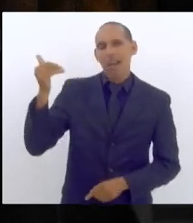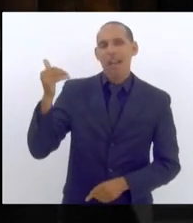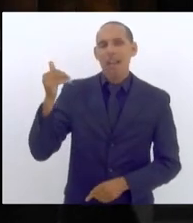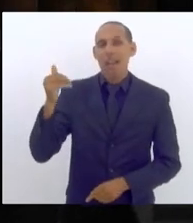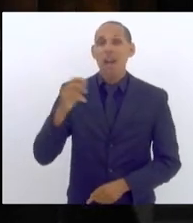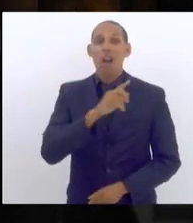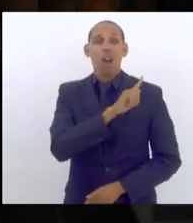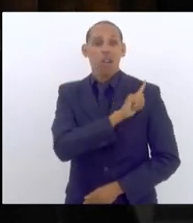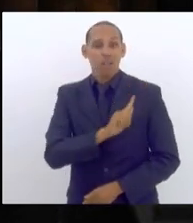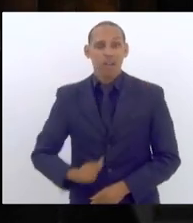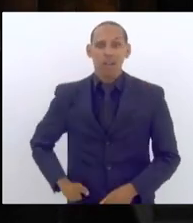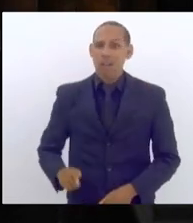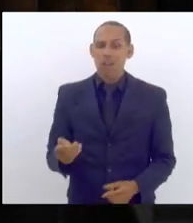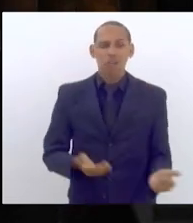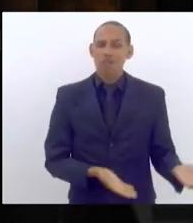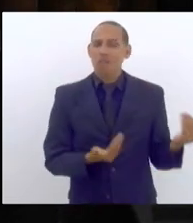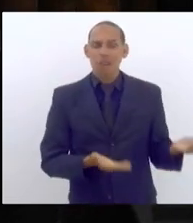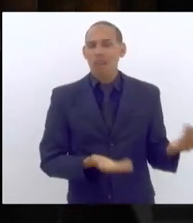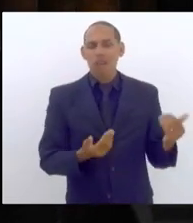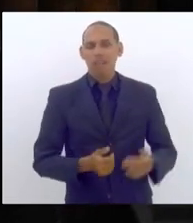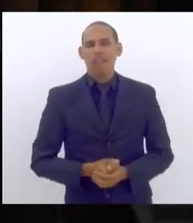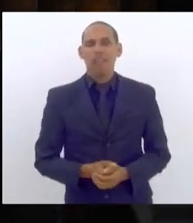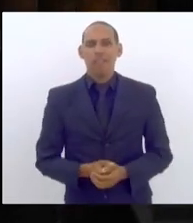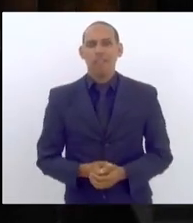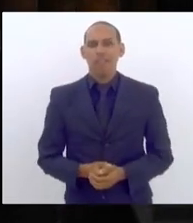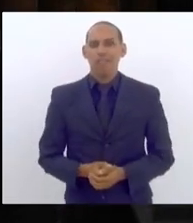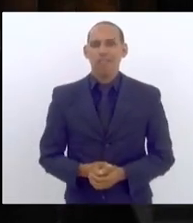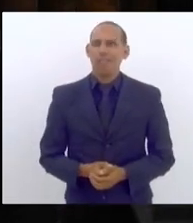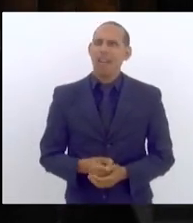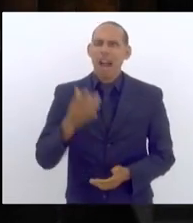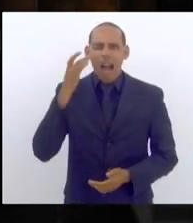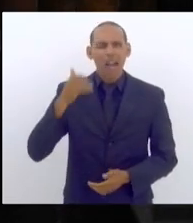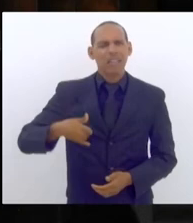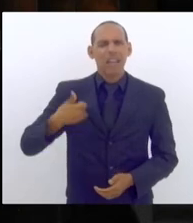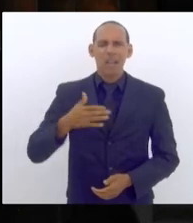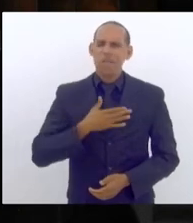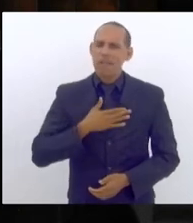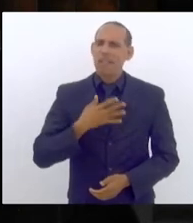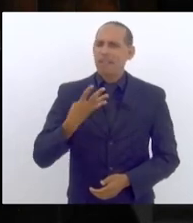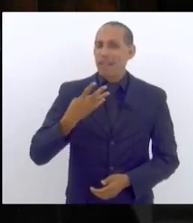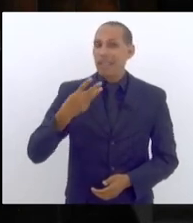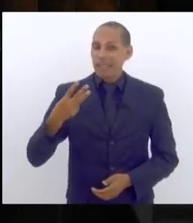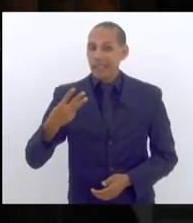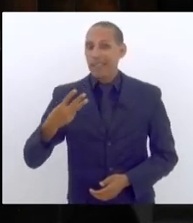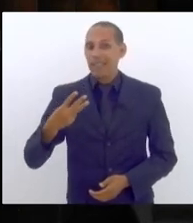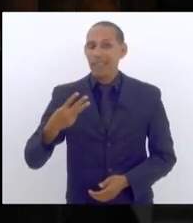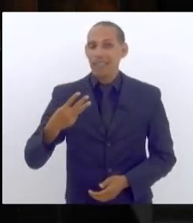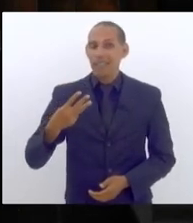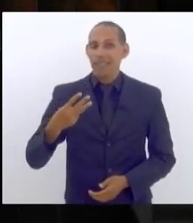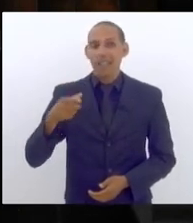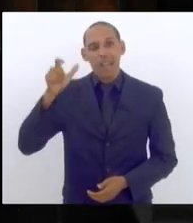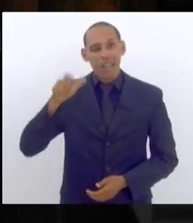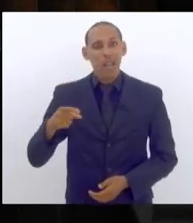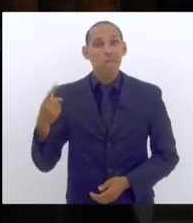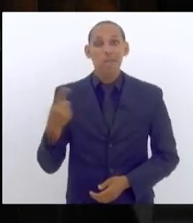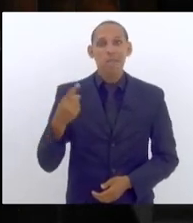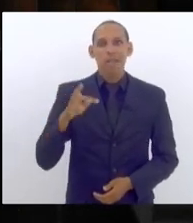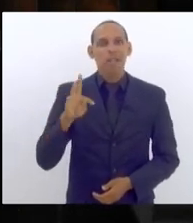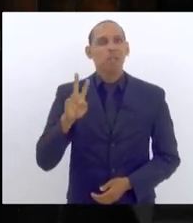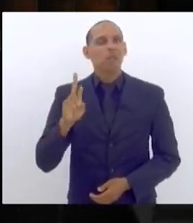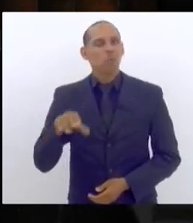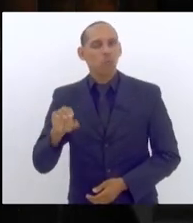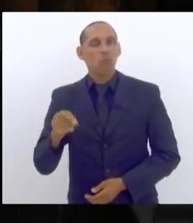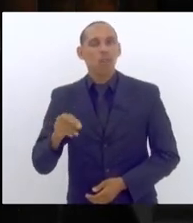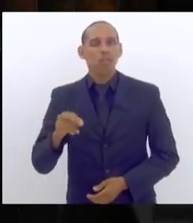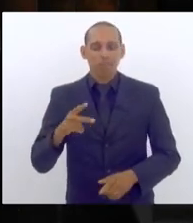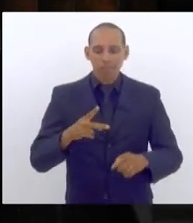falar que é um jovem governador, ele, se ele não é mais novo que eu, ele tem a minha idade, 43 anos, que ganhou no primeiro turno e